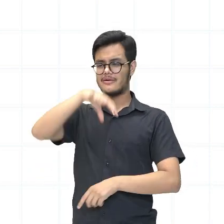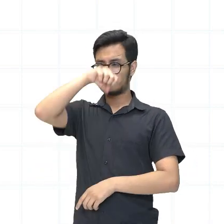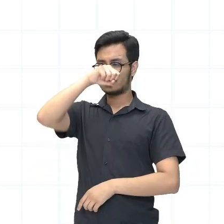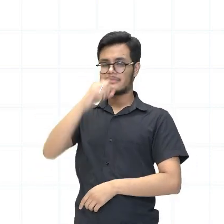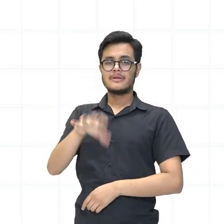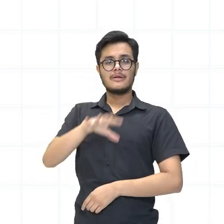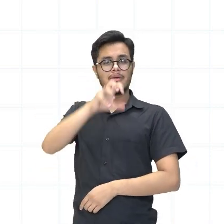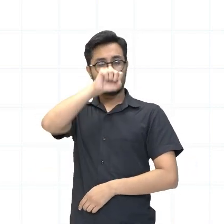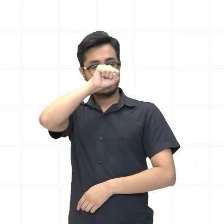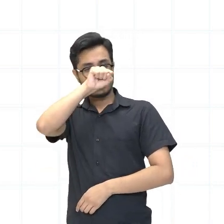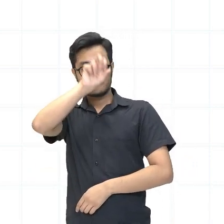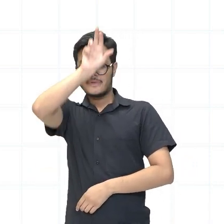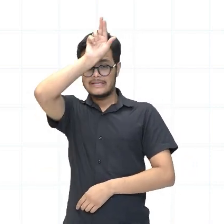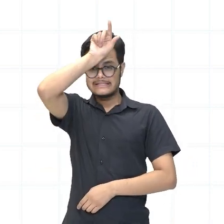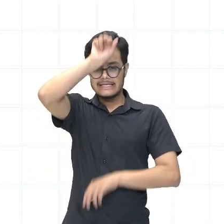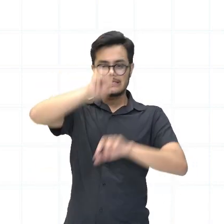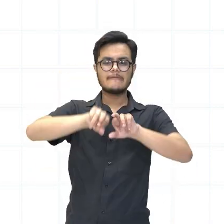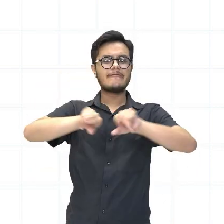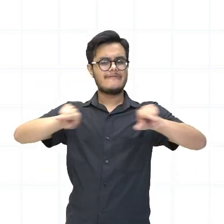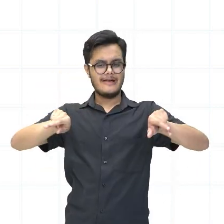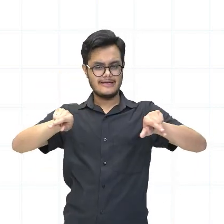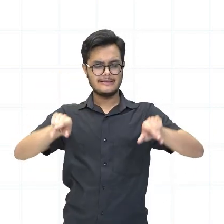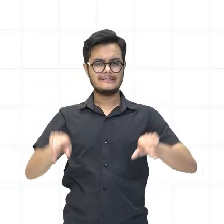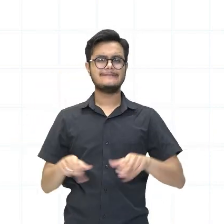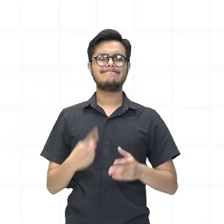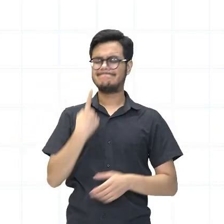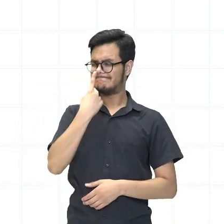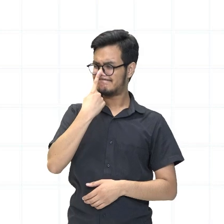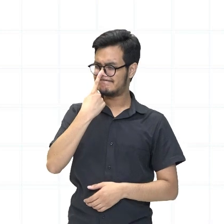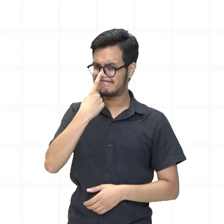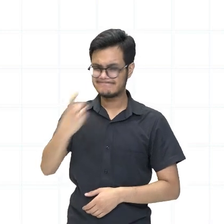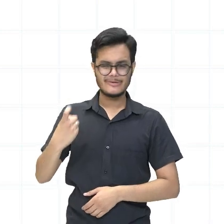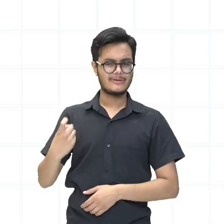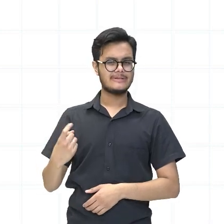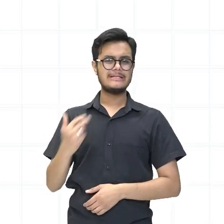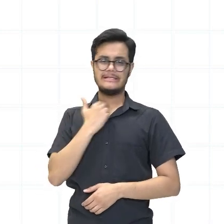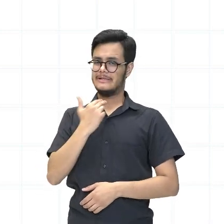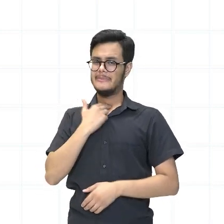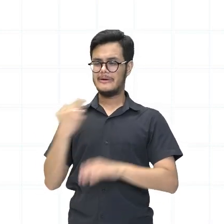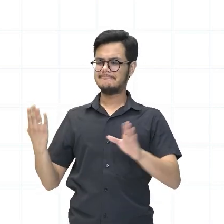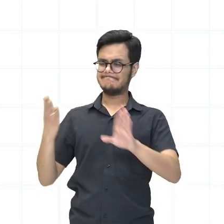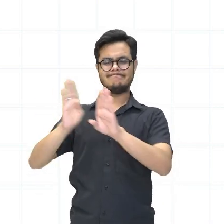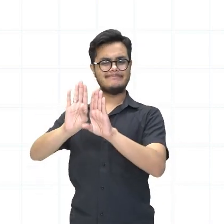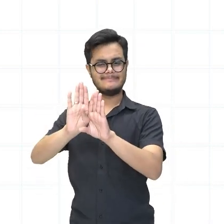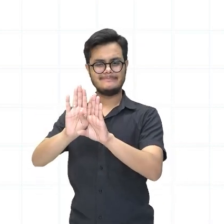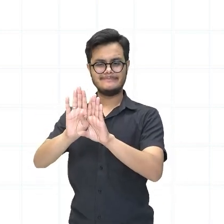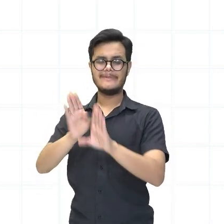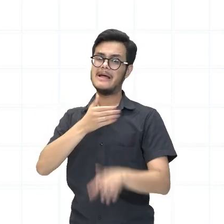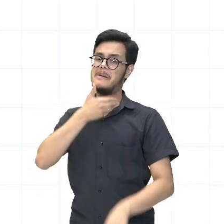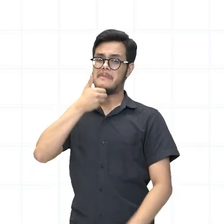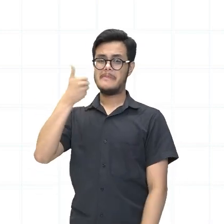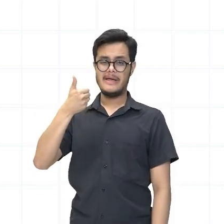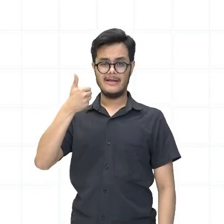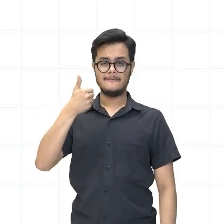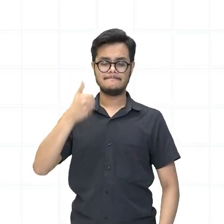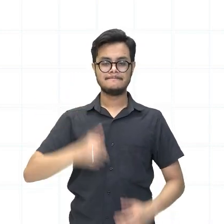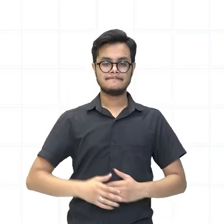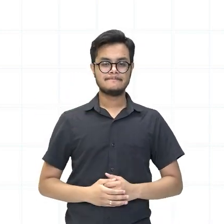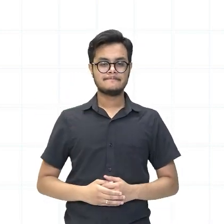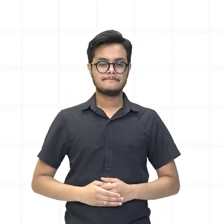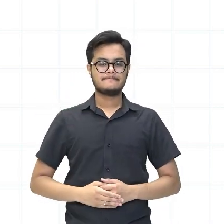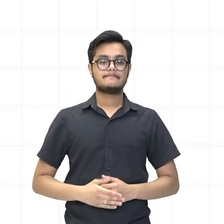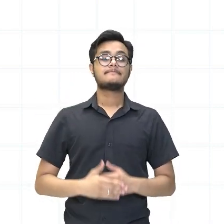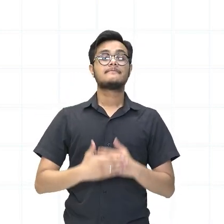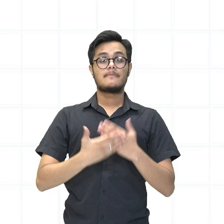porque tem barata e rato. O cheiro de esgoto é muito forte, é um fedor insuportável. Então percebe que